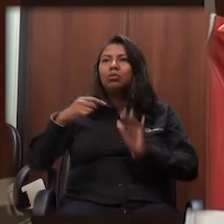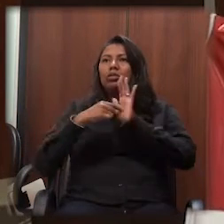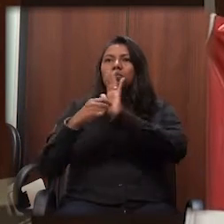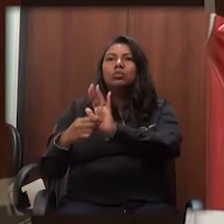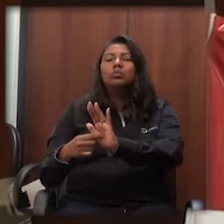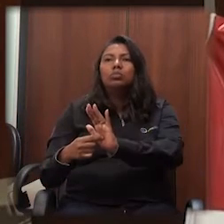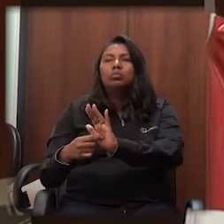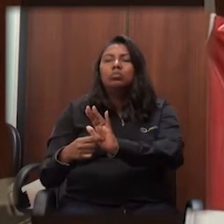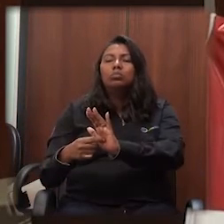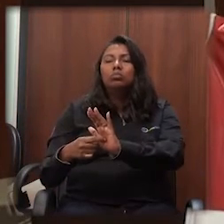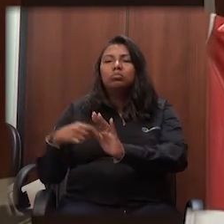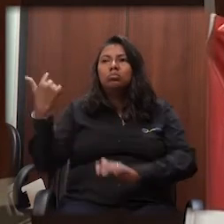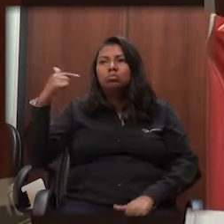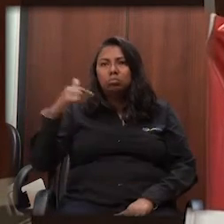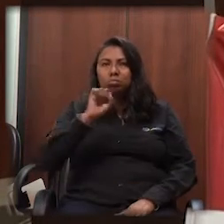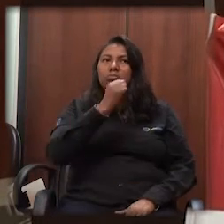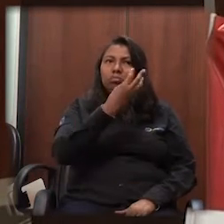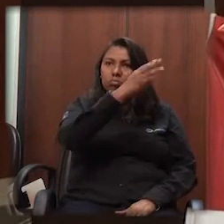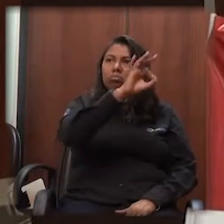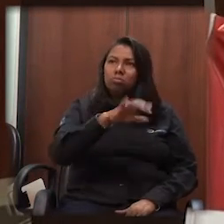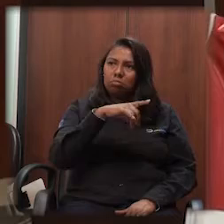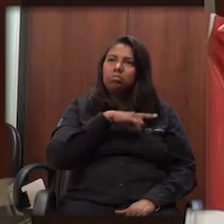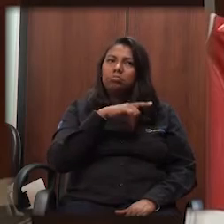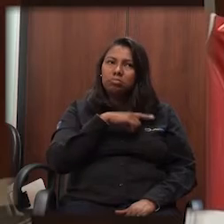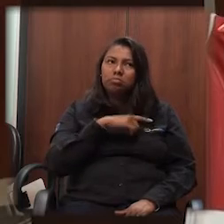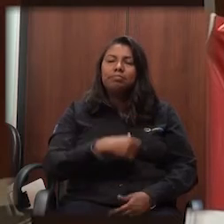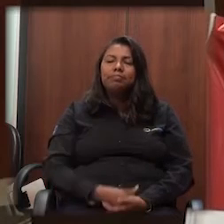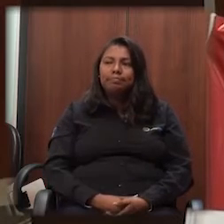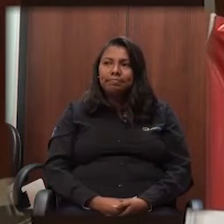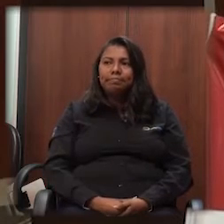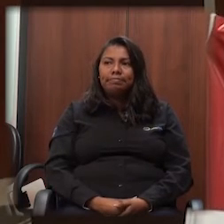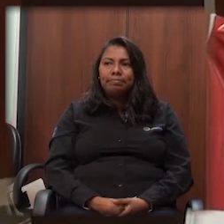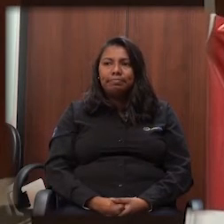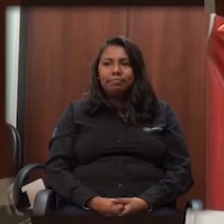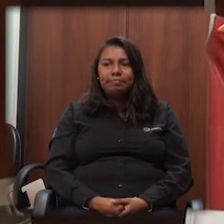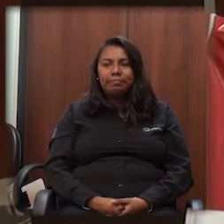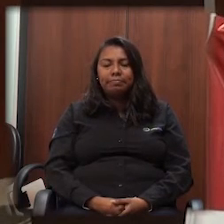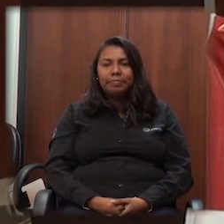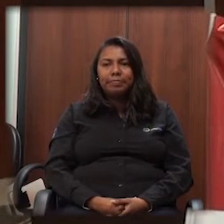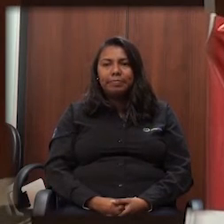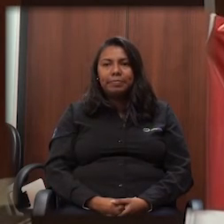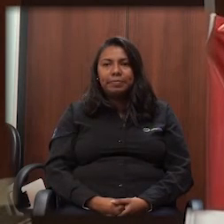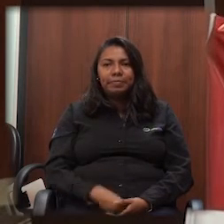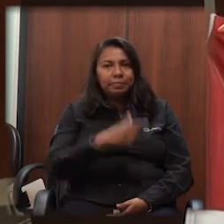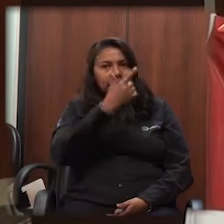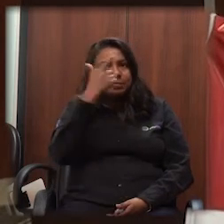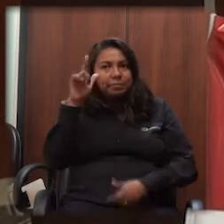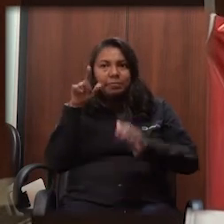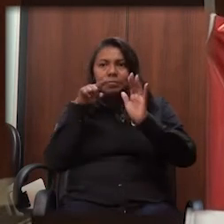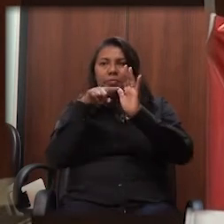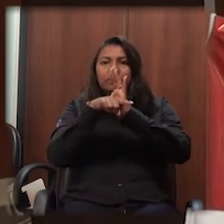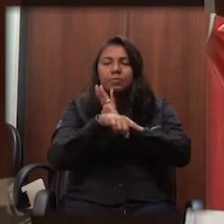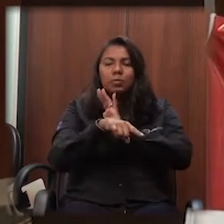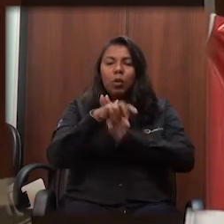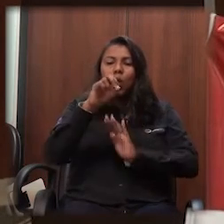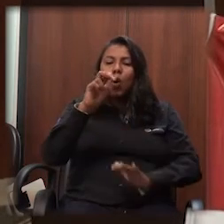denúncia. Mas 83% sim, possuem. E a outra pergunta é sobre